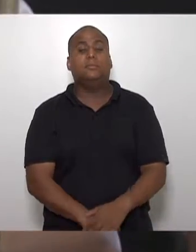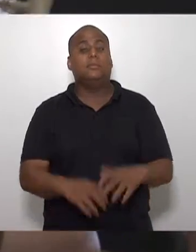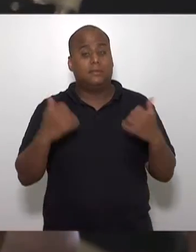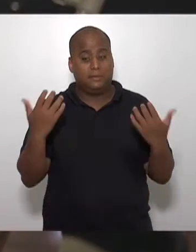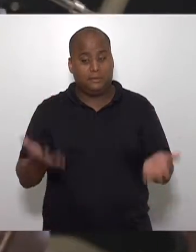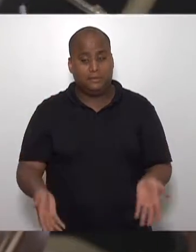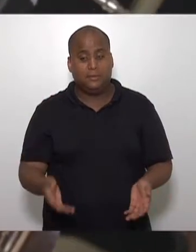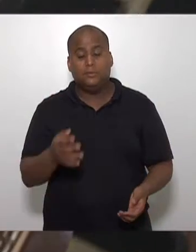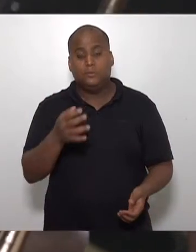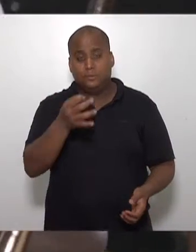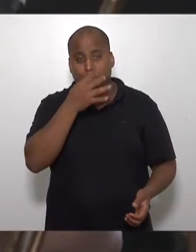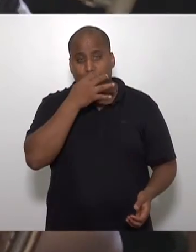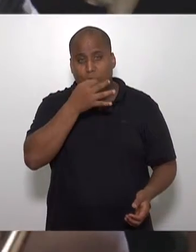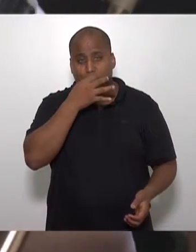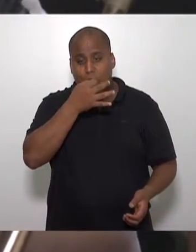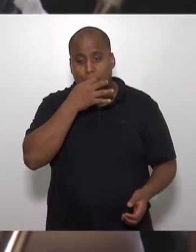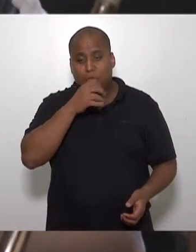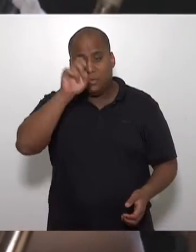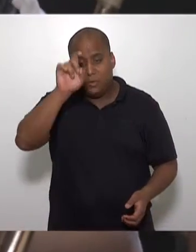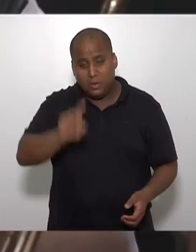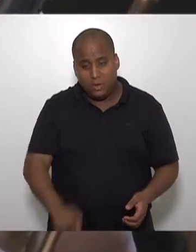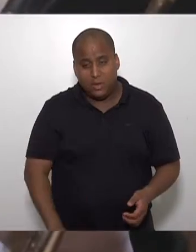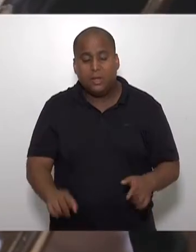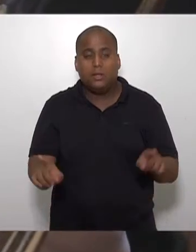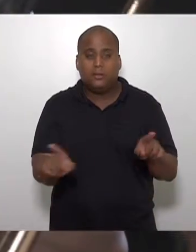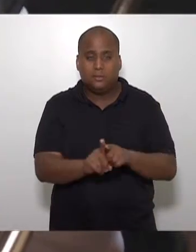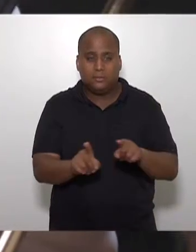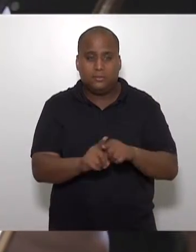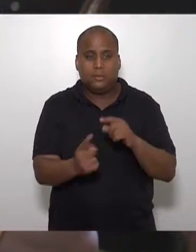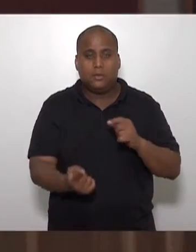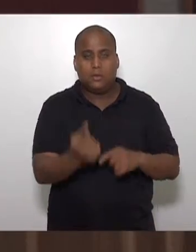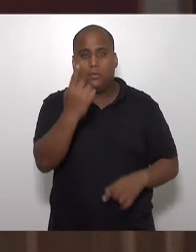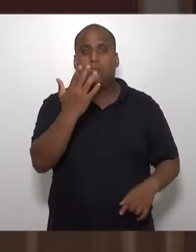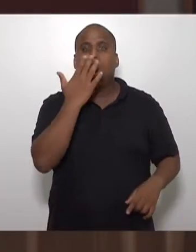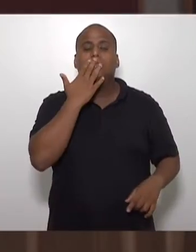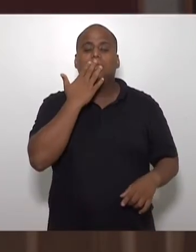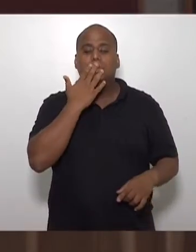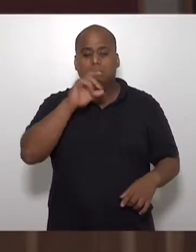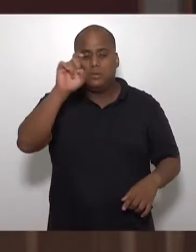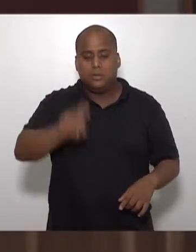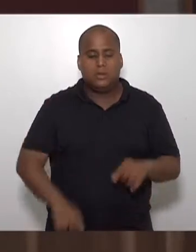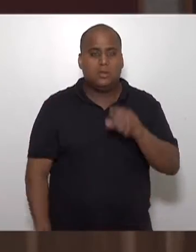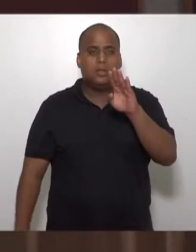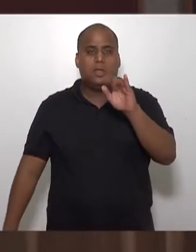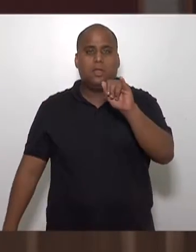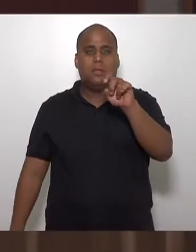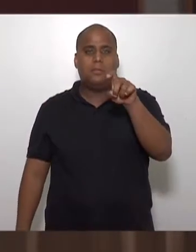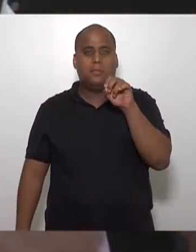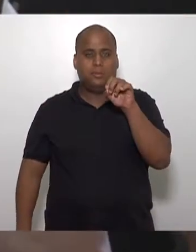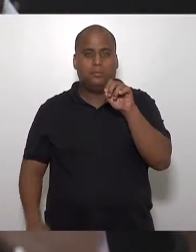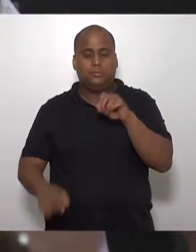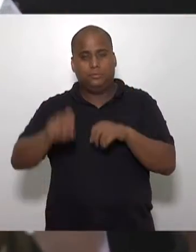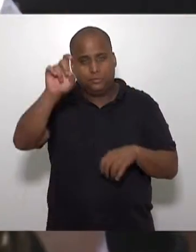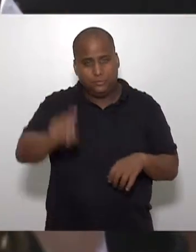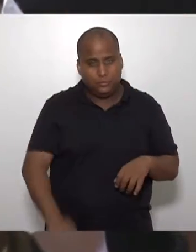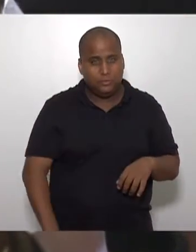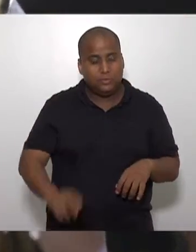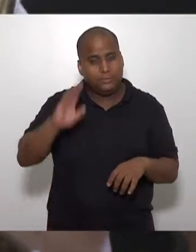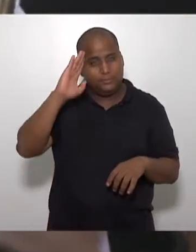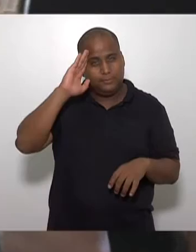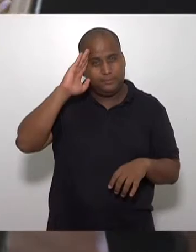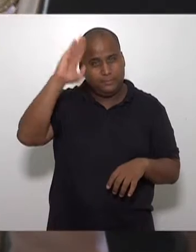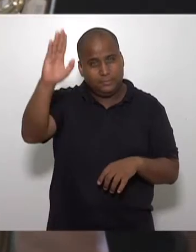essa é a sonoridade do trombone tenor de calibre grande esse é o trombone baixo esse é o instrumento mais